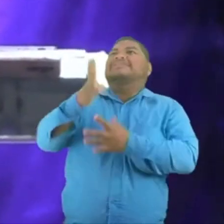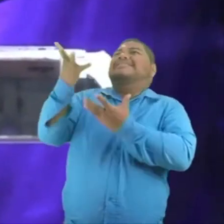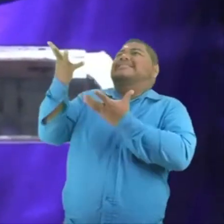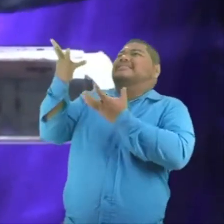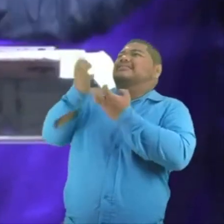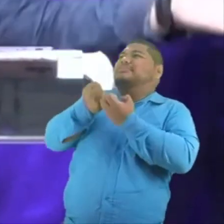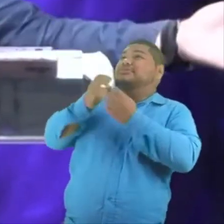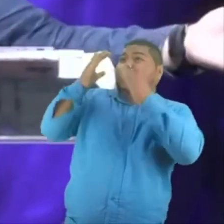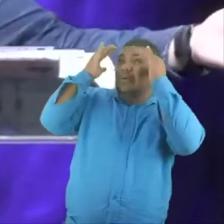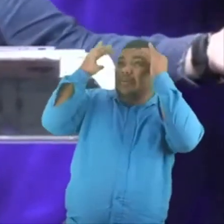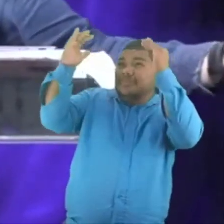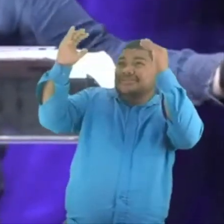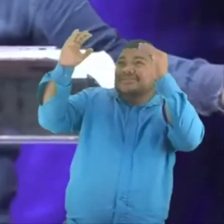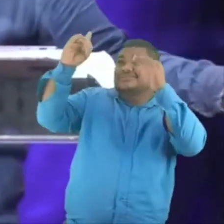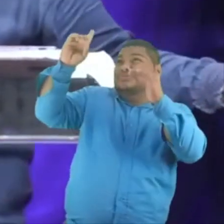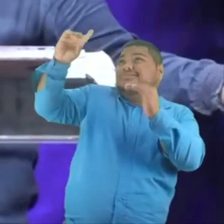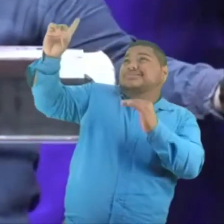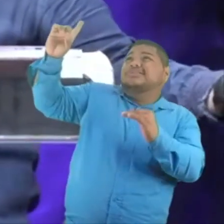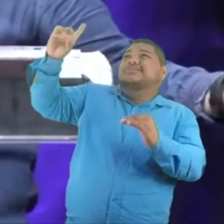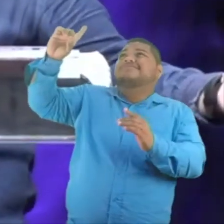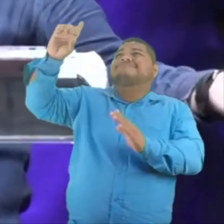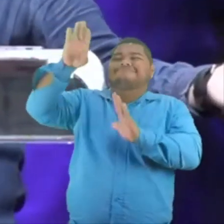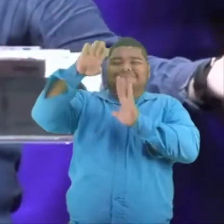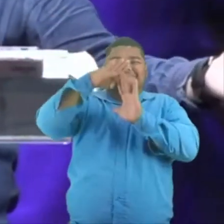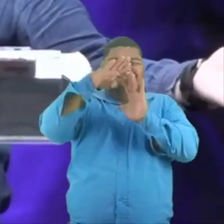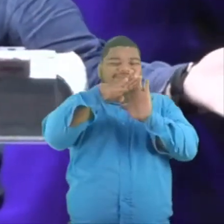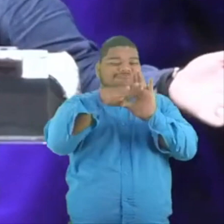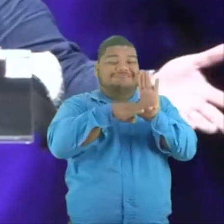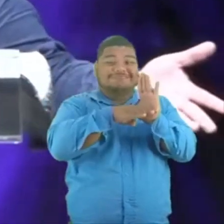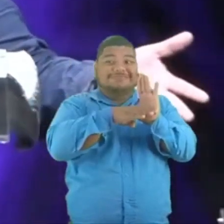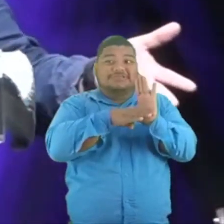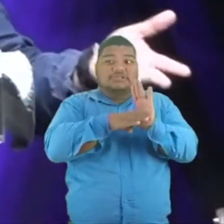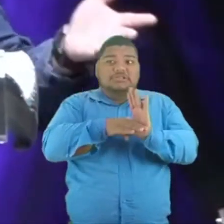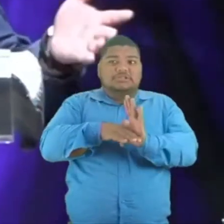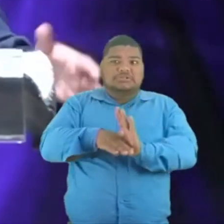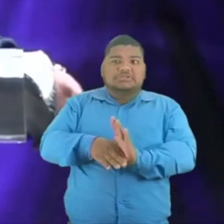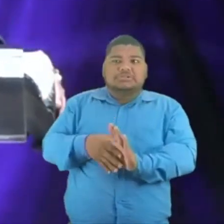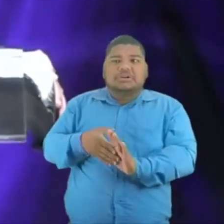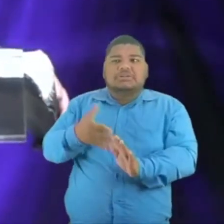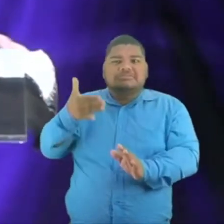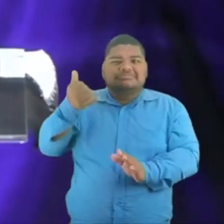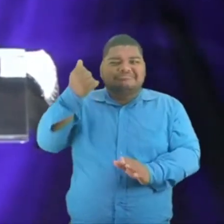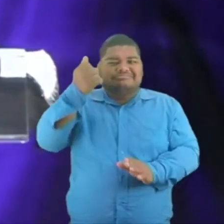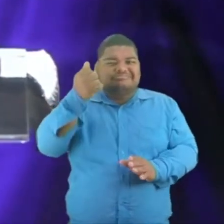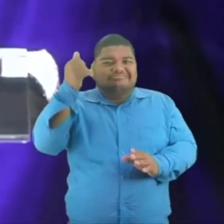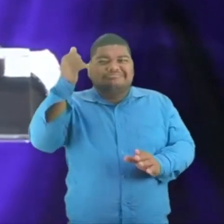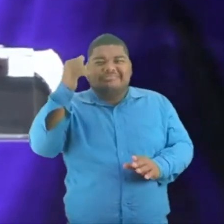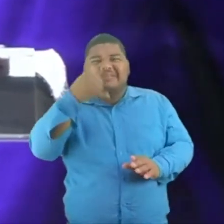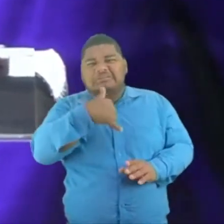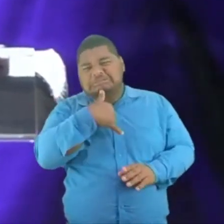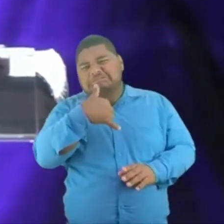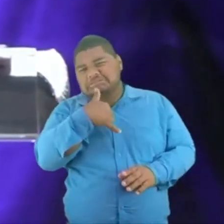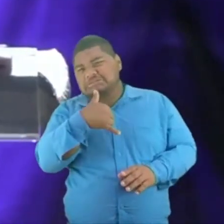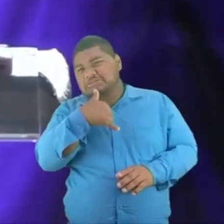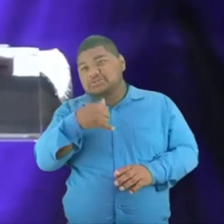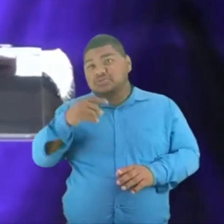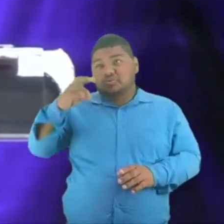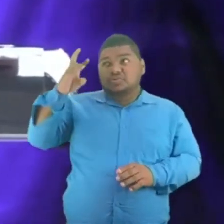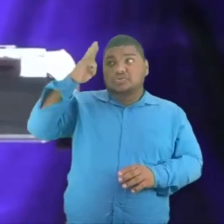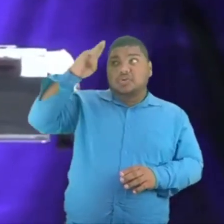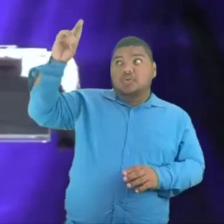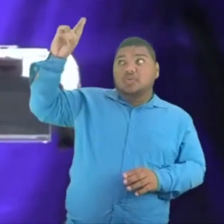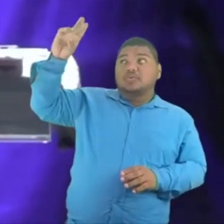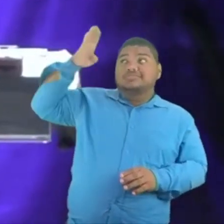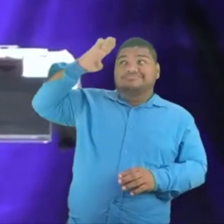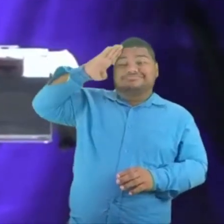quando obedecemos aos seus preceitos e andamos lamentando diante do Senhor dos Exércitos? Por isso